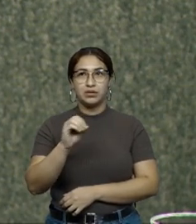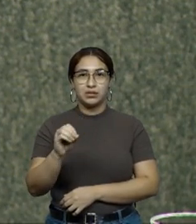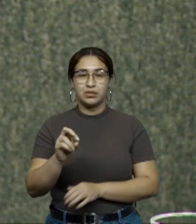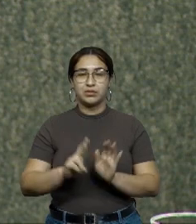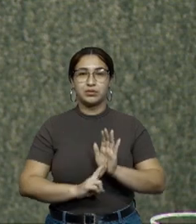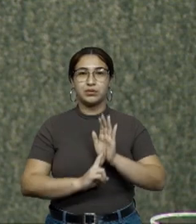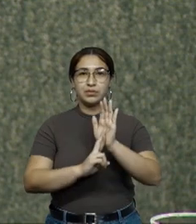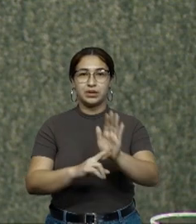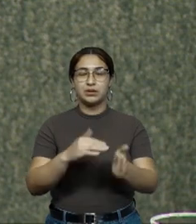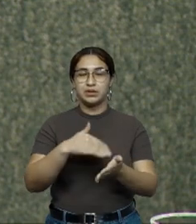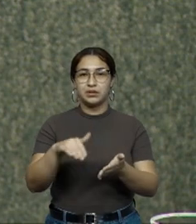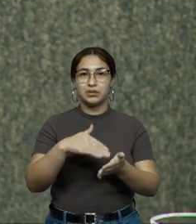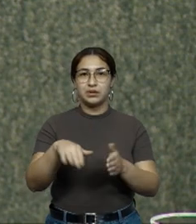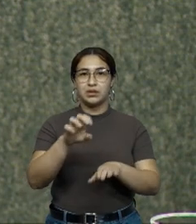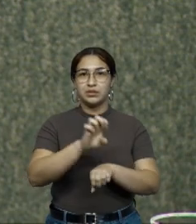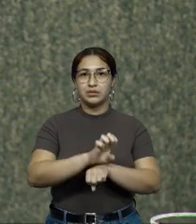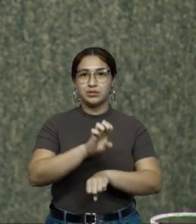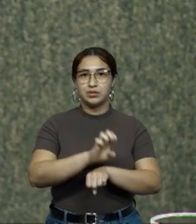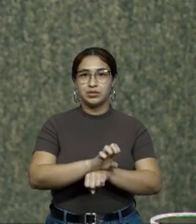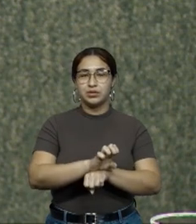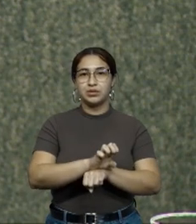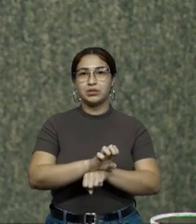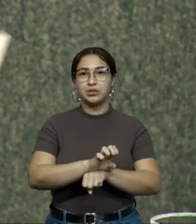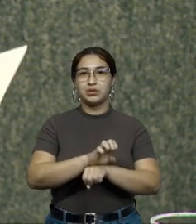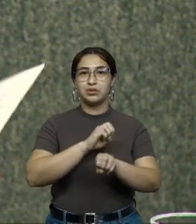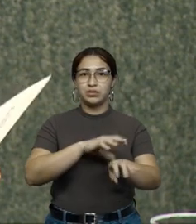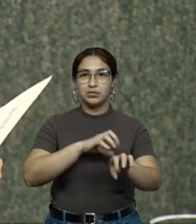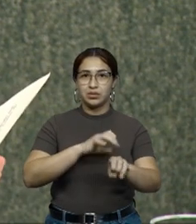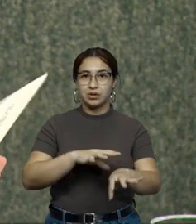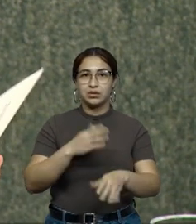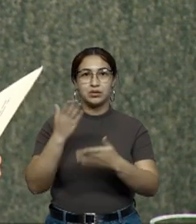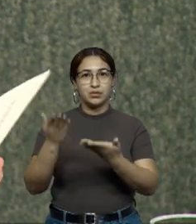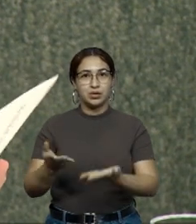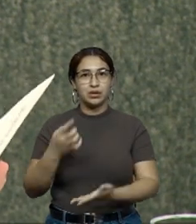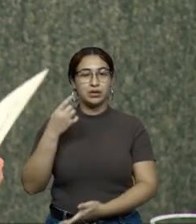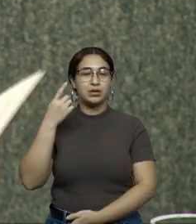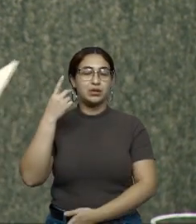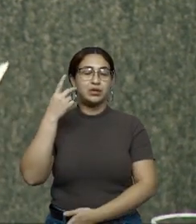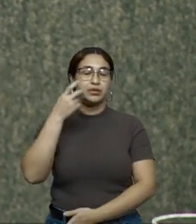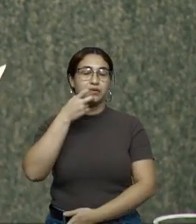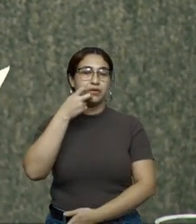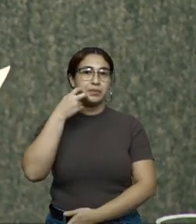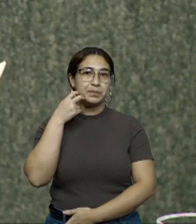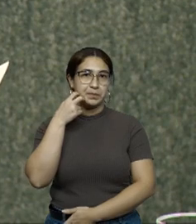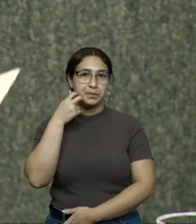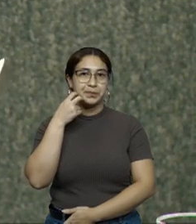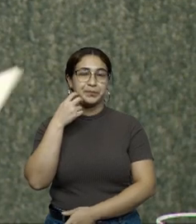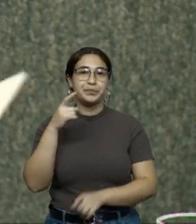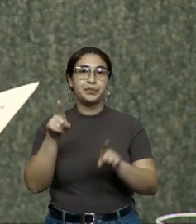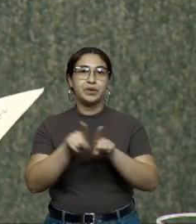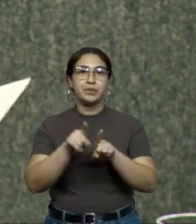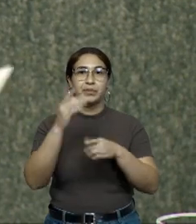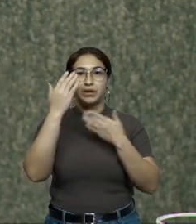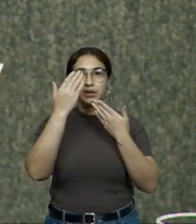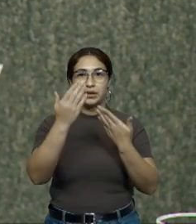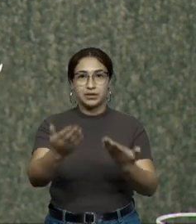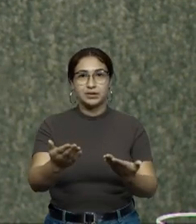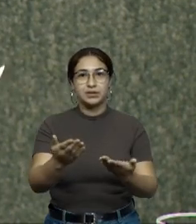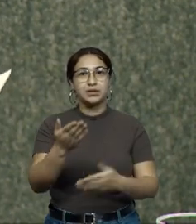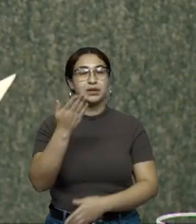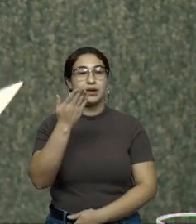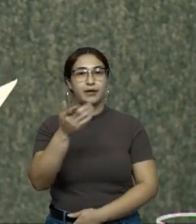Estado da Educação Luiz Fernando Cardoso vampiro e também agradecer a participação virtual